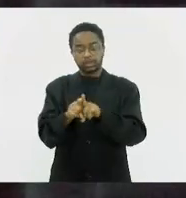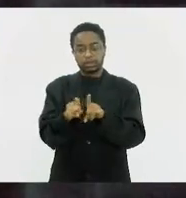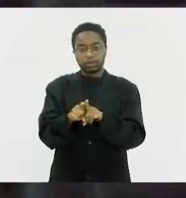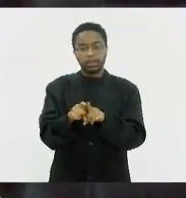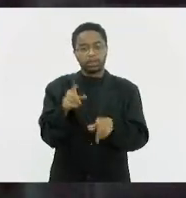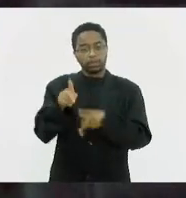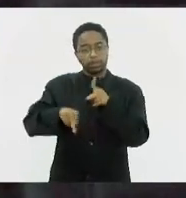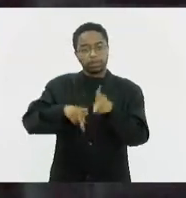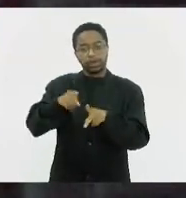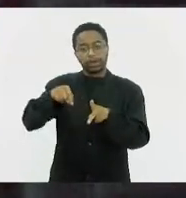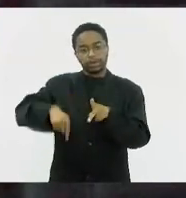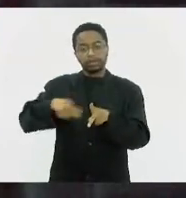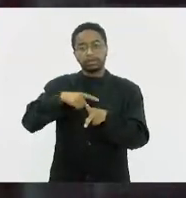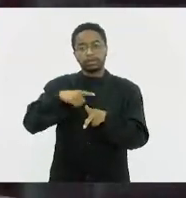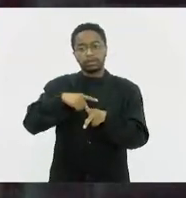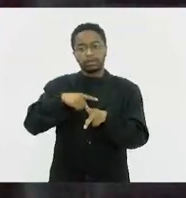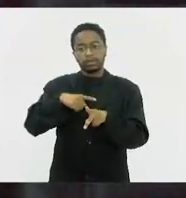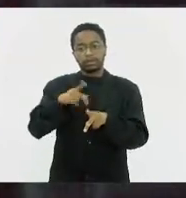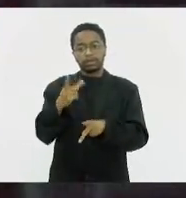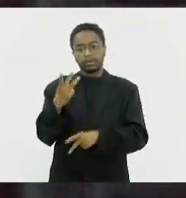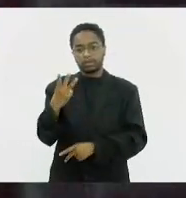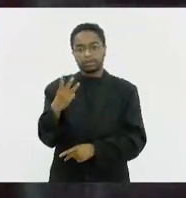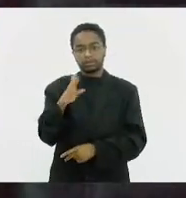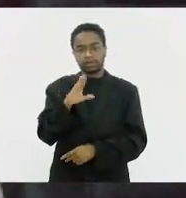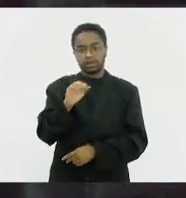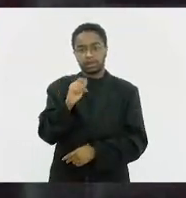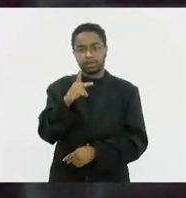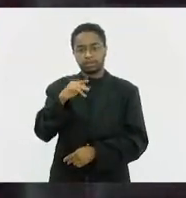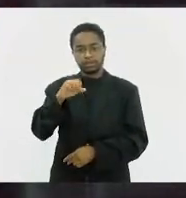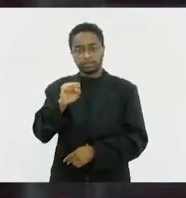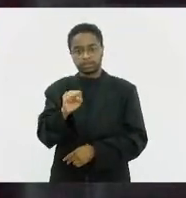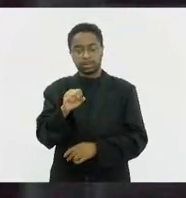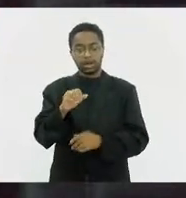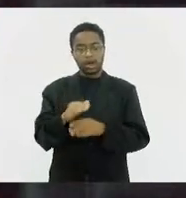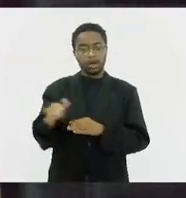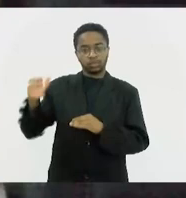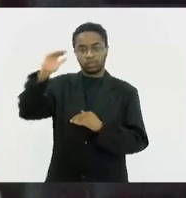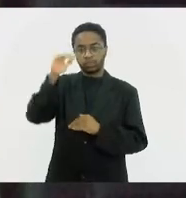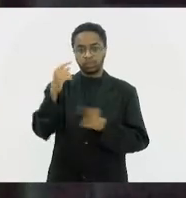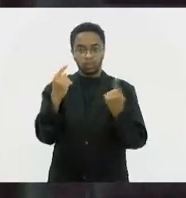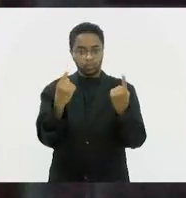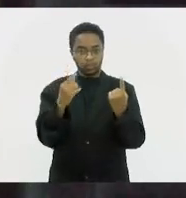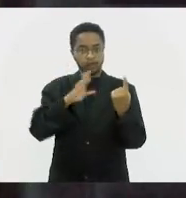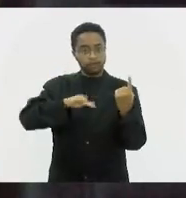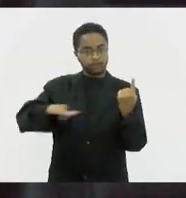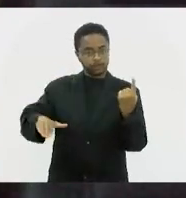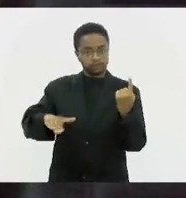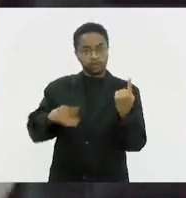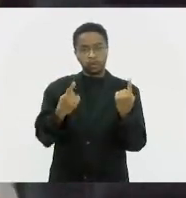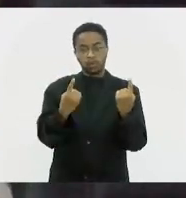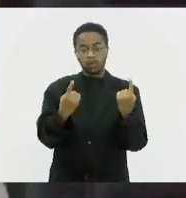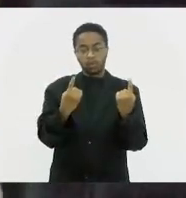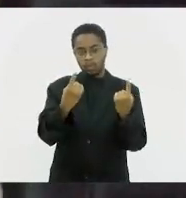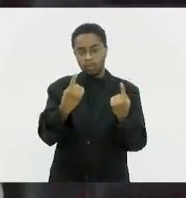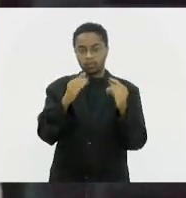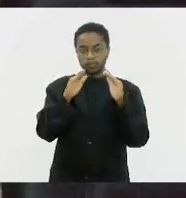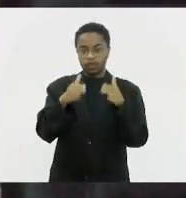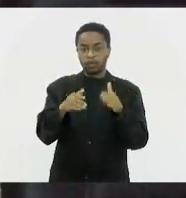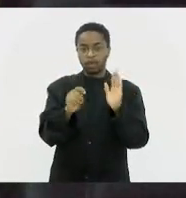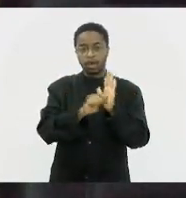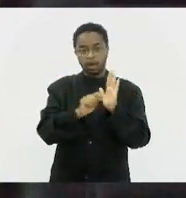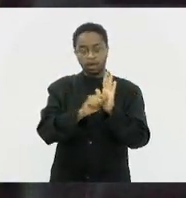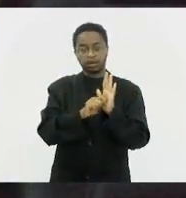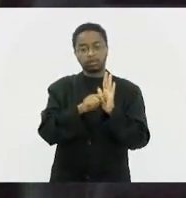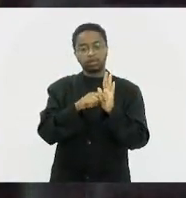nosso município, 3 CAPs adultos, 1 CAPs infantil, 1 CAPs álcool e drogas, temos 16 leitos de